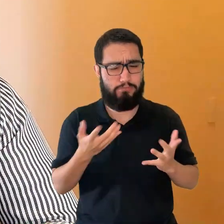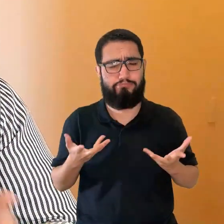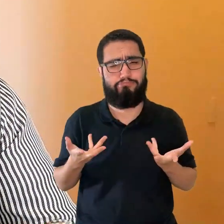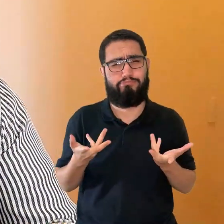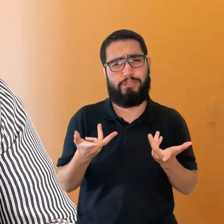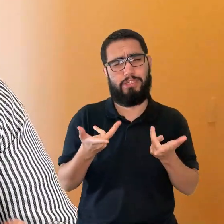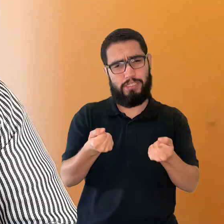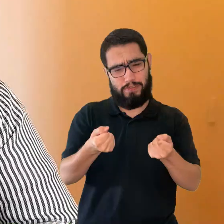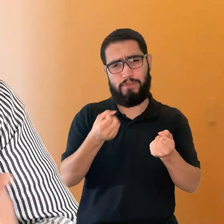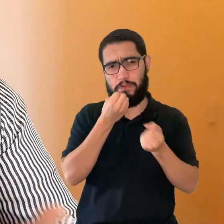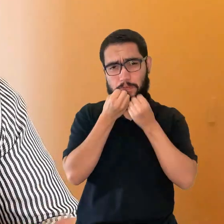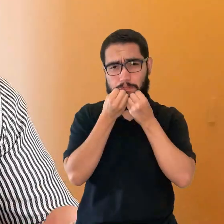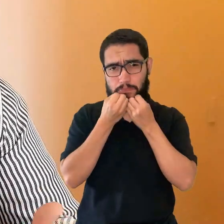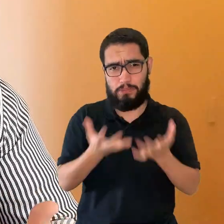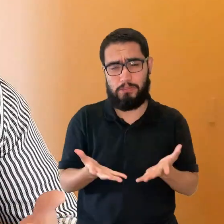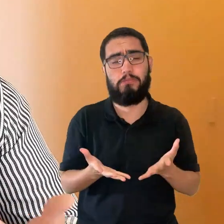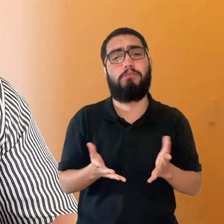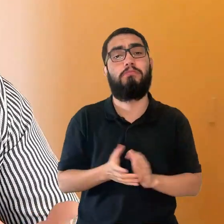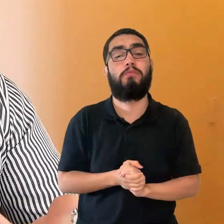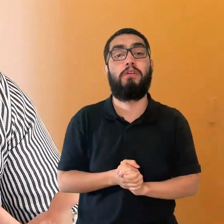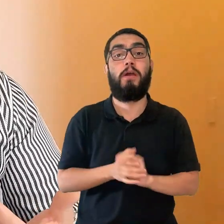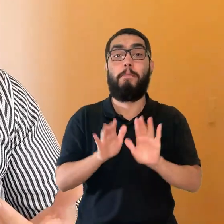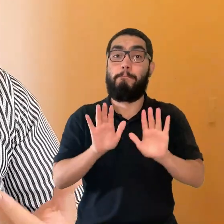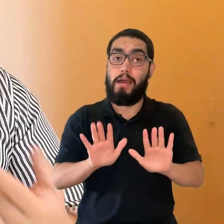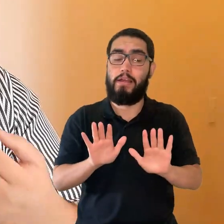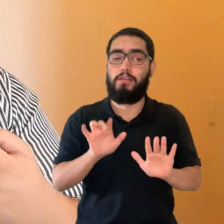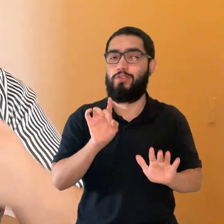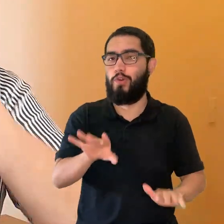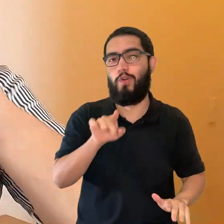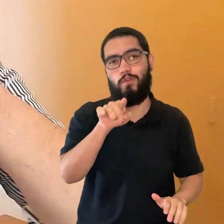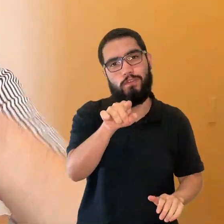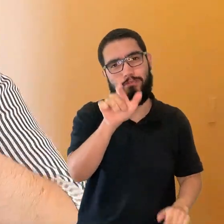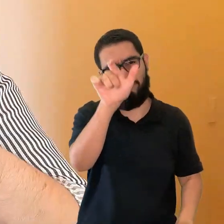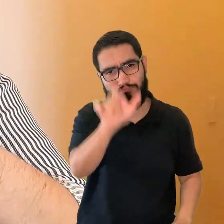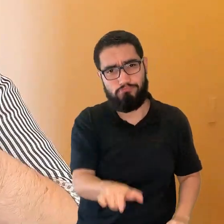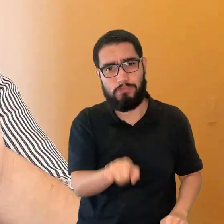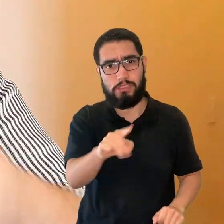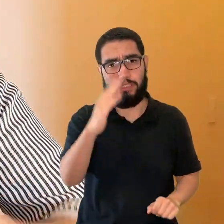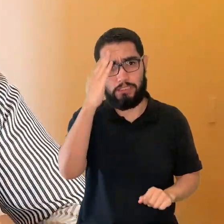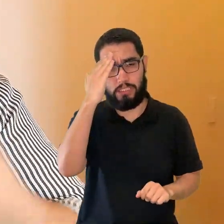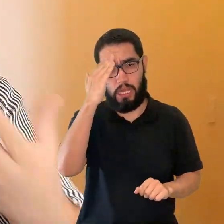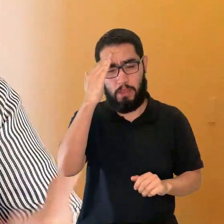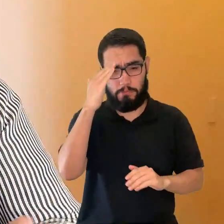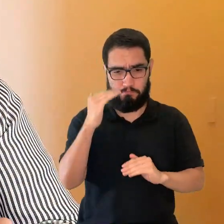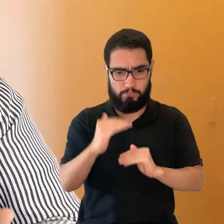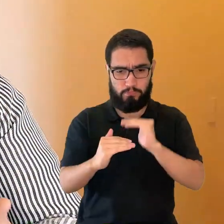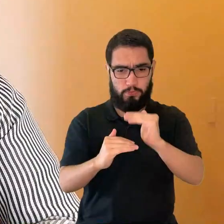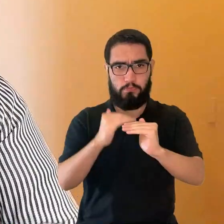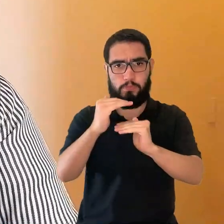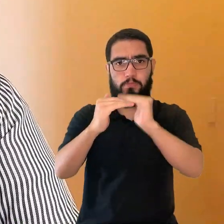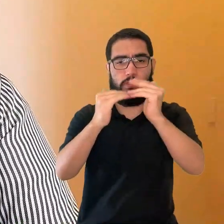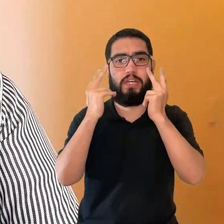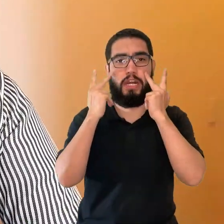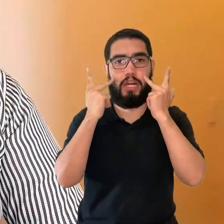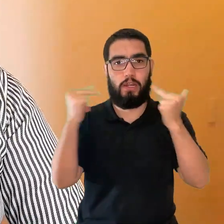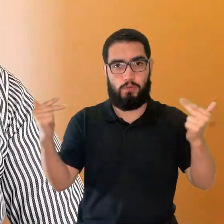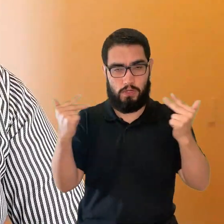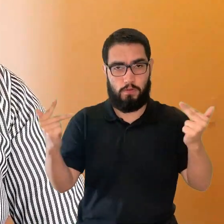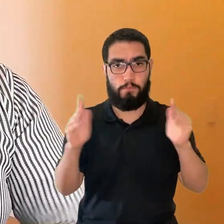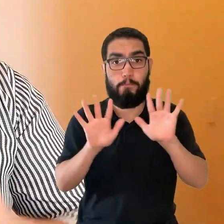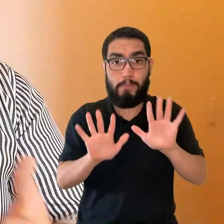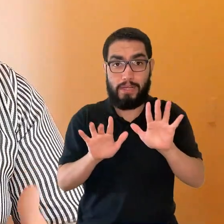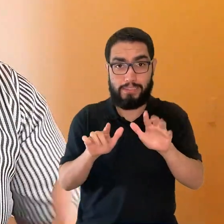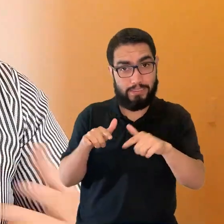é algo incrível, maravilhoso, enriquecedor e é algo que somente você sabe que foi construído de forma tão